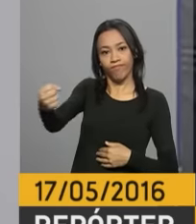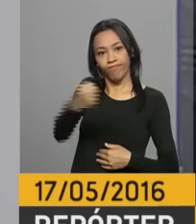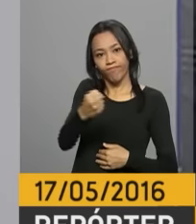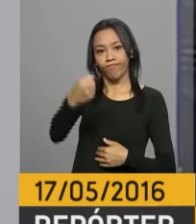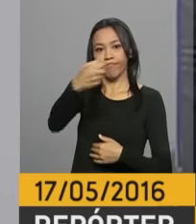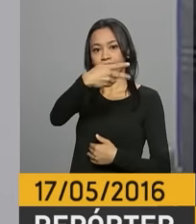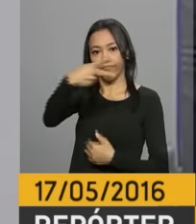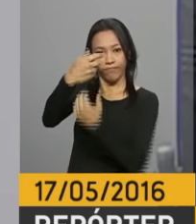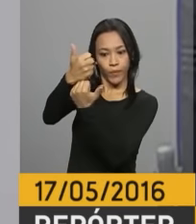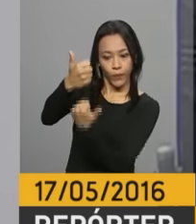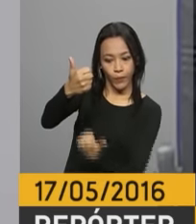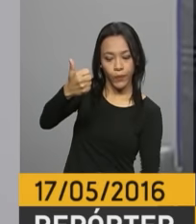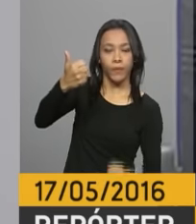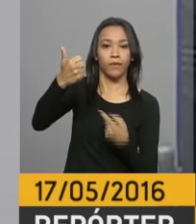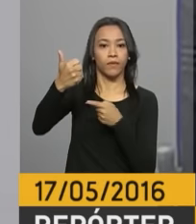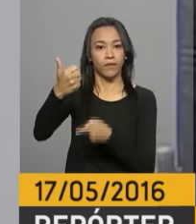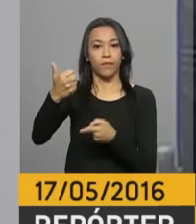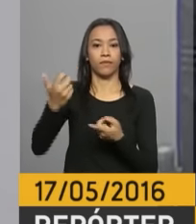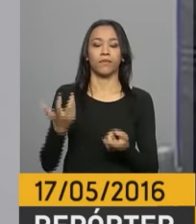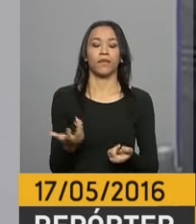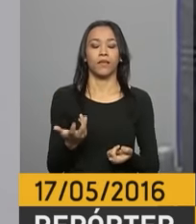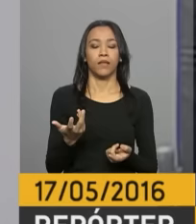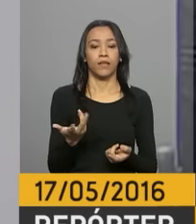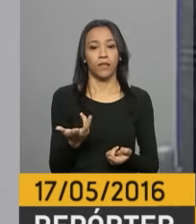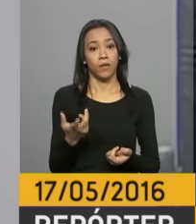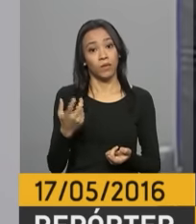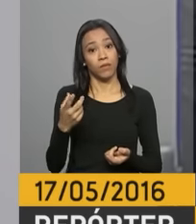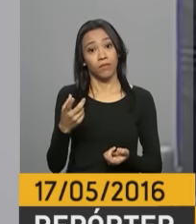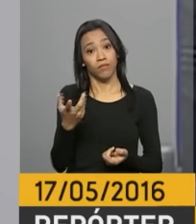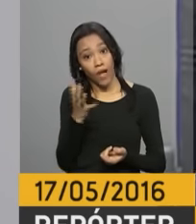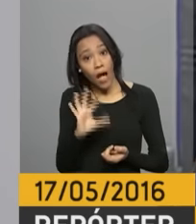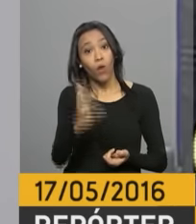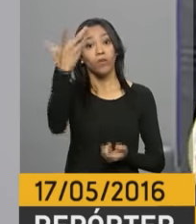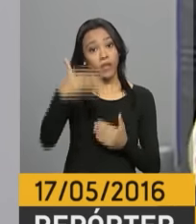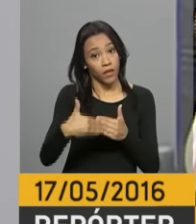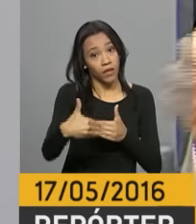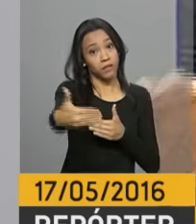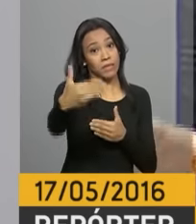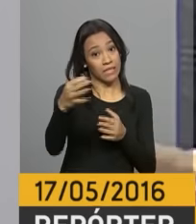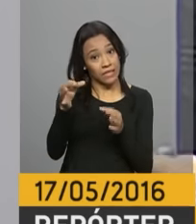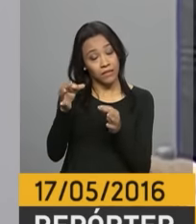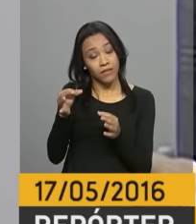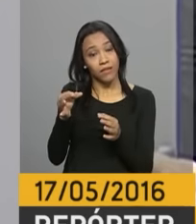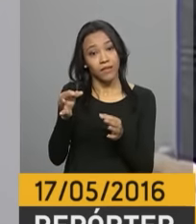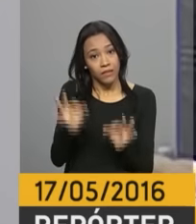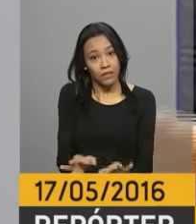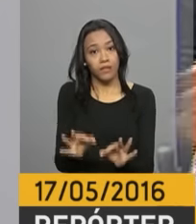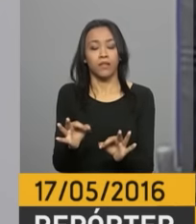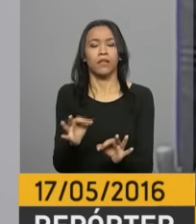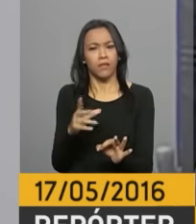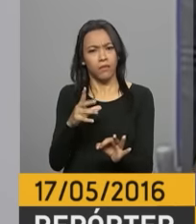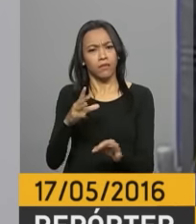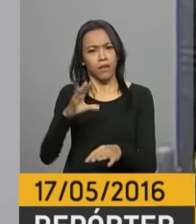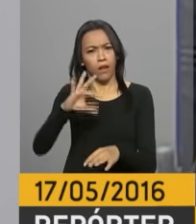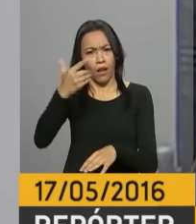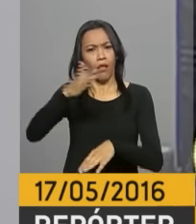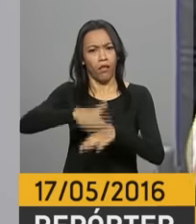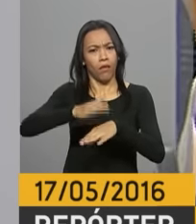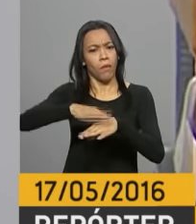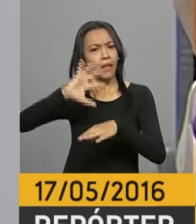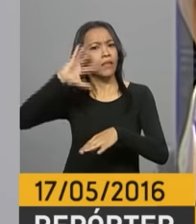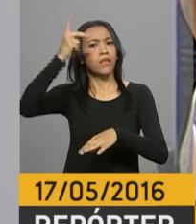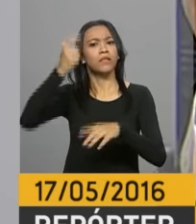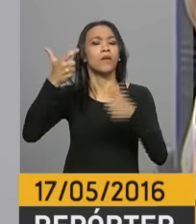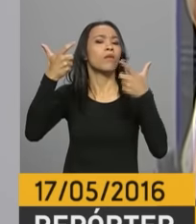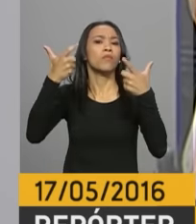incerteza política, não é? Mas, certamente, existe uma decisão do Senado Federal a ser